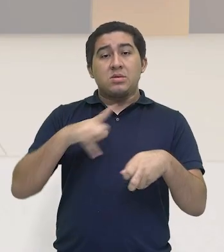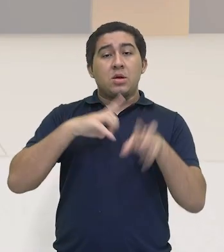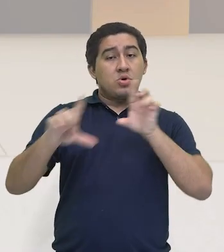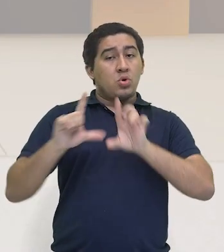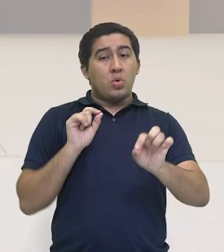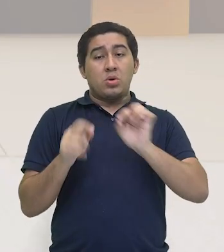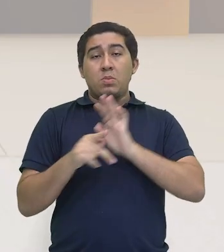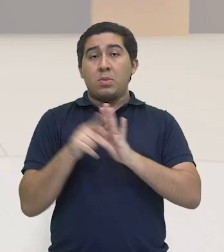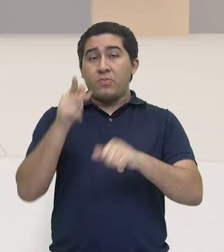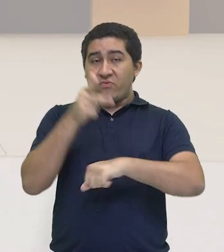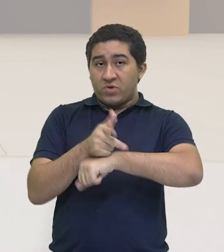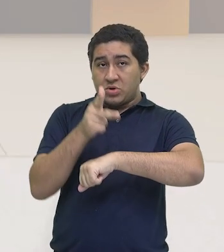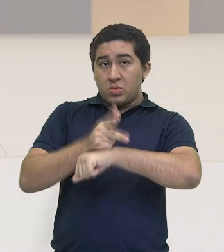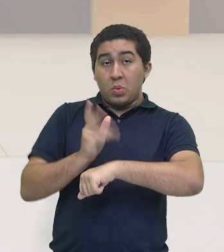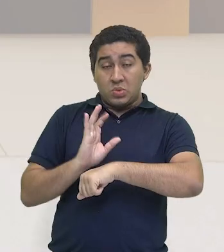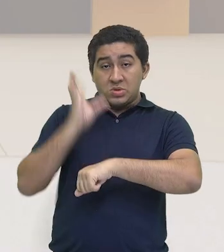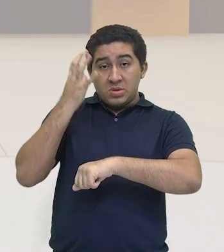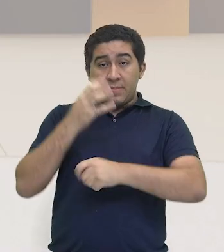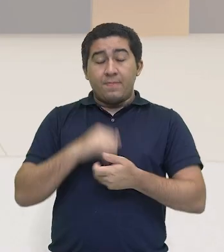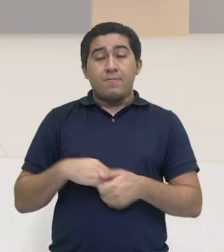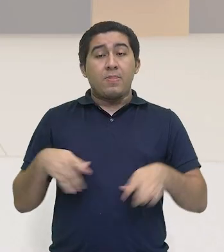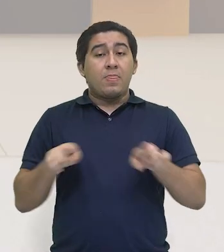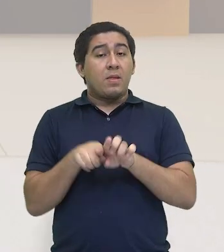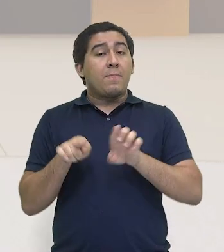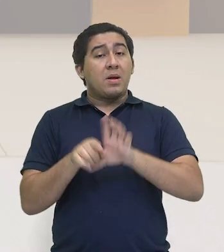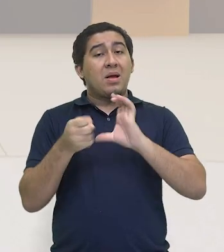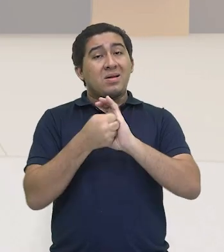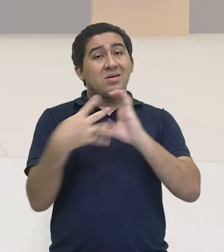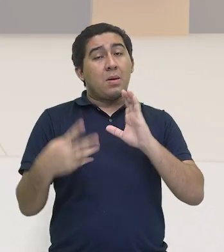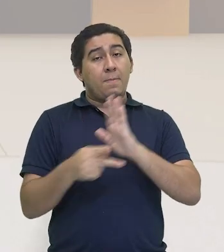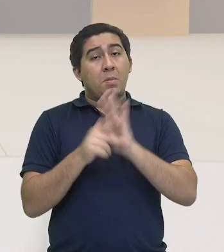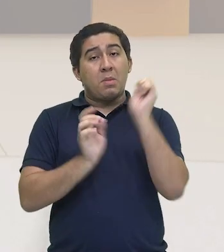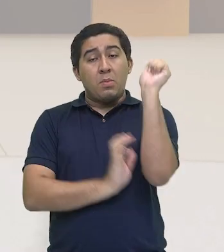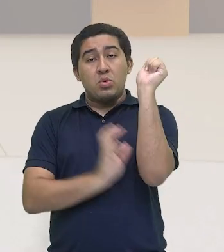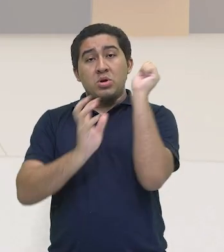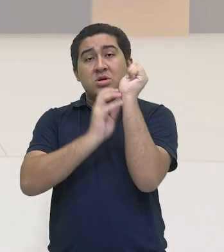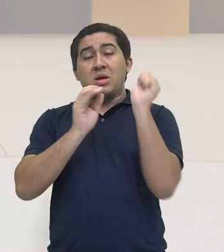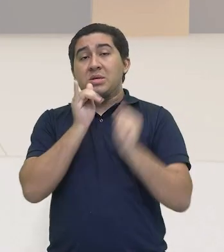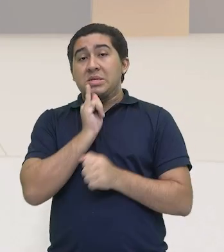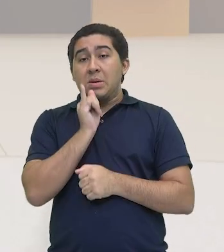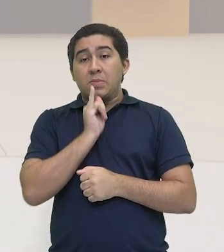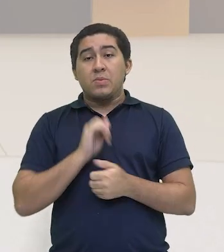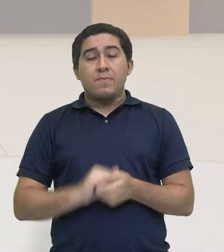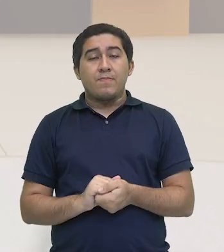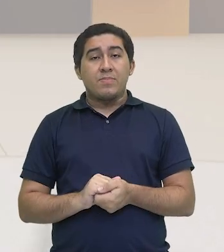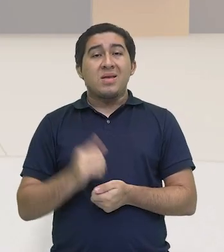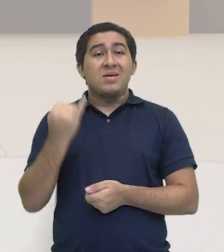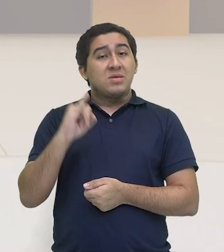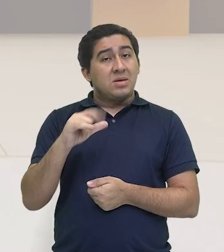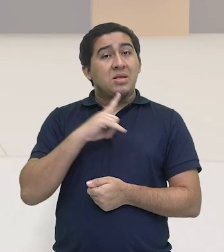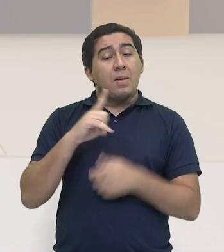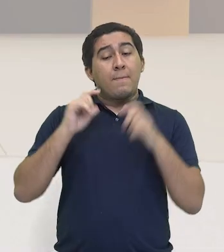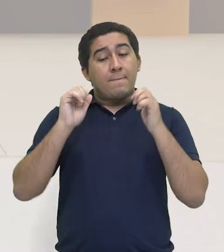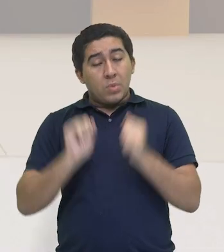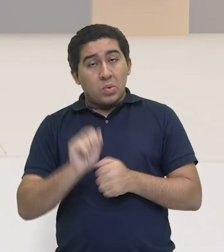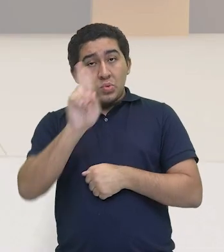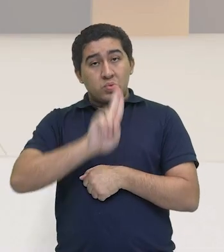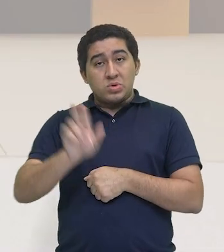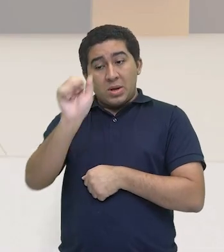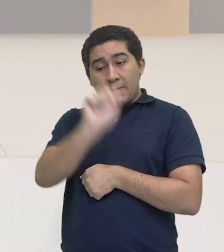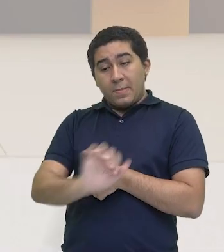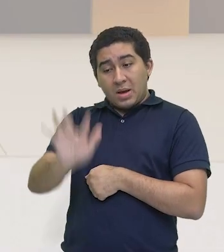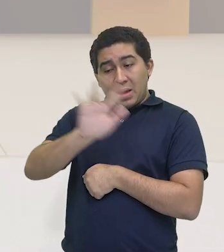selecionados para a filmagem, além dos aspectos mais burocráticos, por exemplo, autorizações de uso de imagem